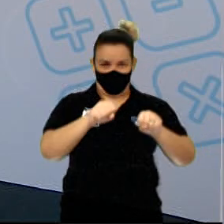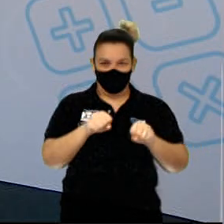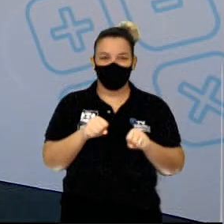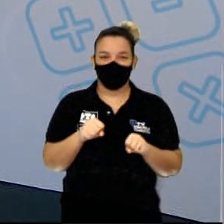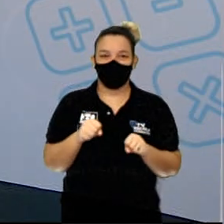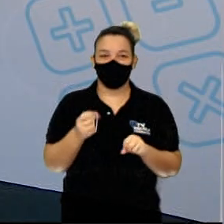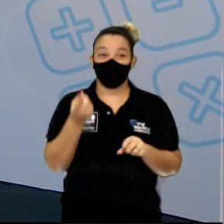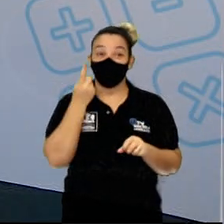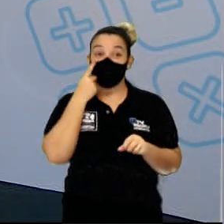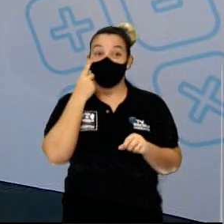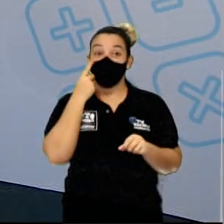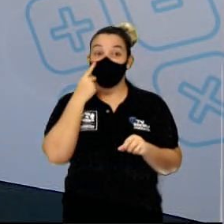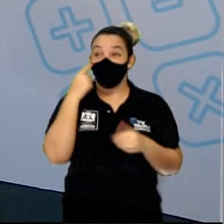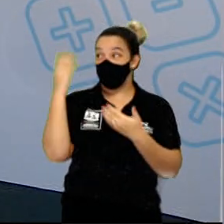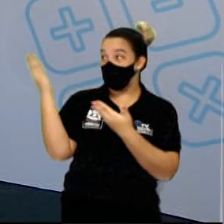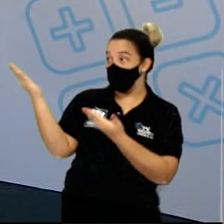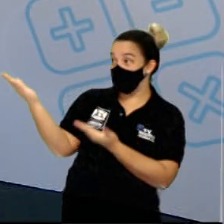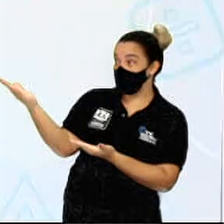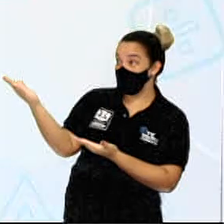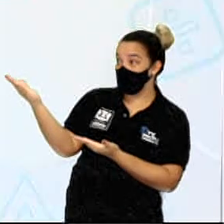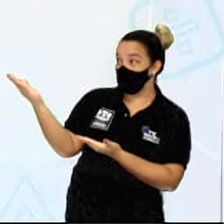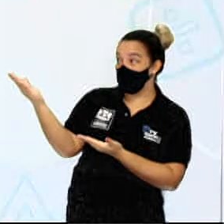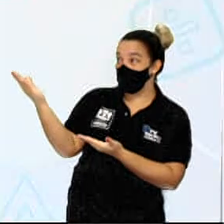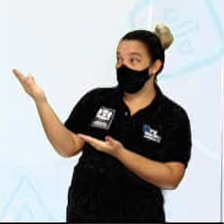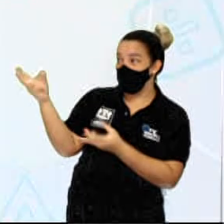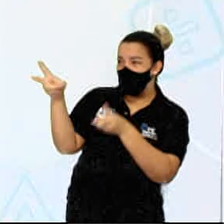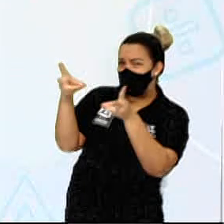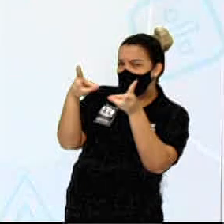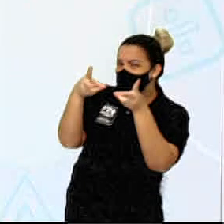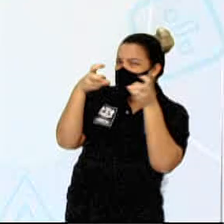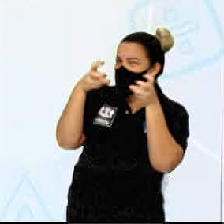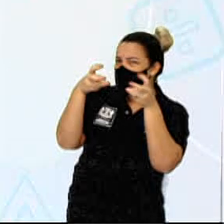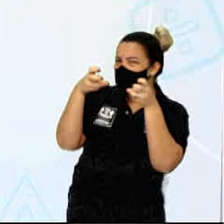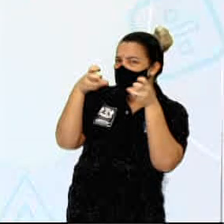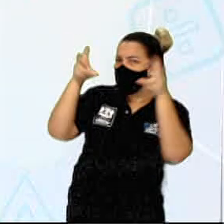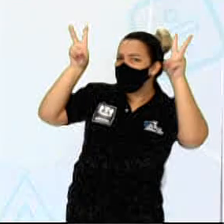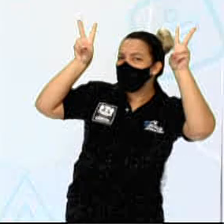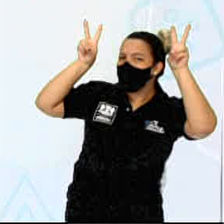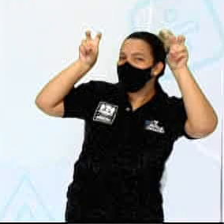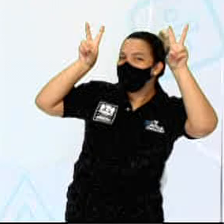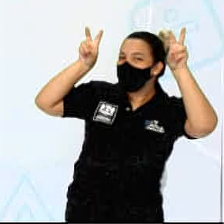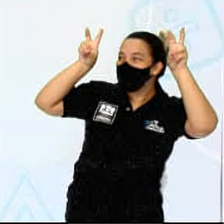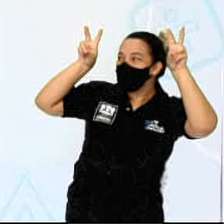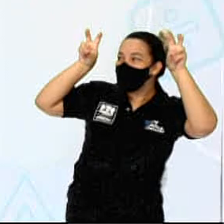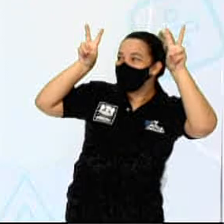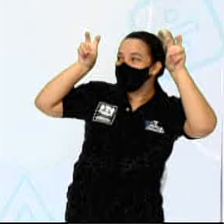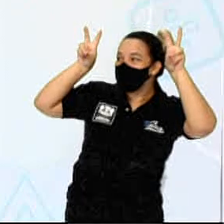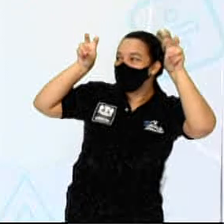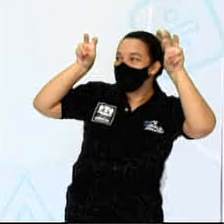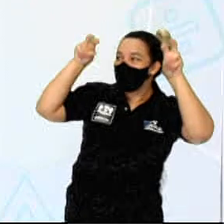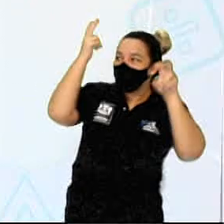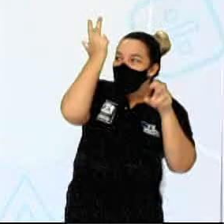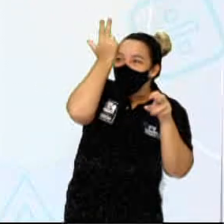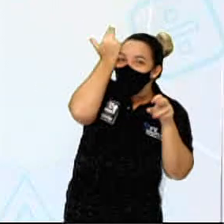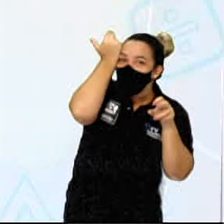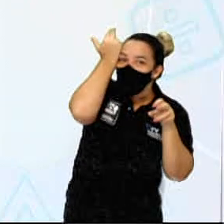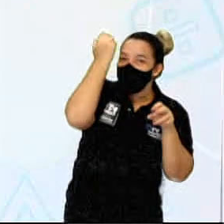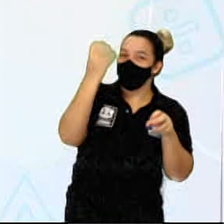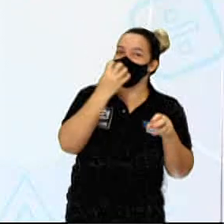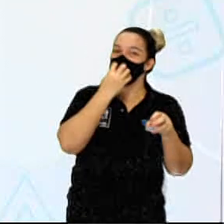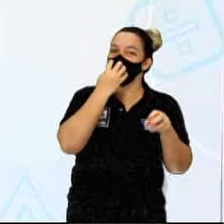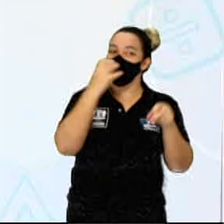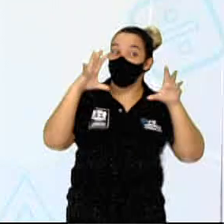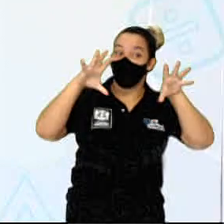fábula. Olha bem para a tela e veja o título da nossa história. A lebre e o cão de caça.